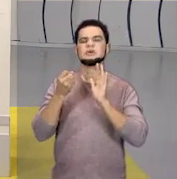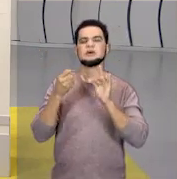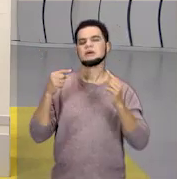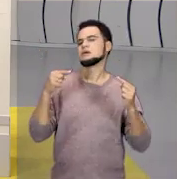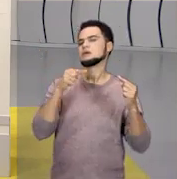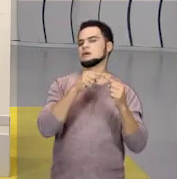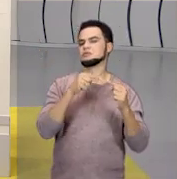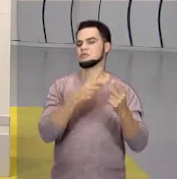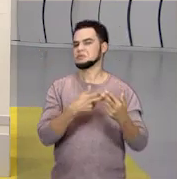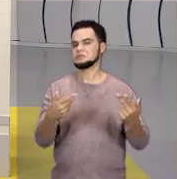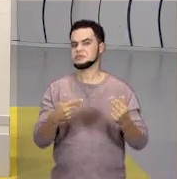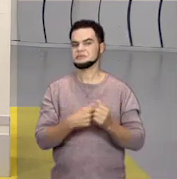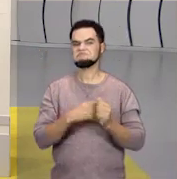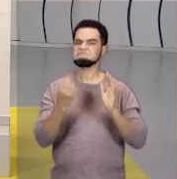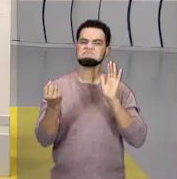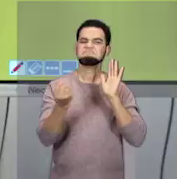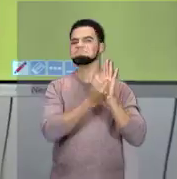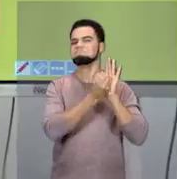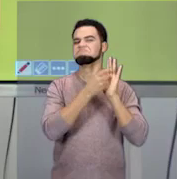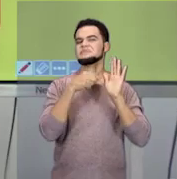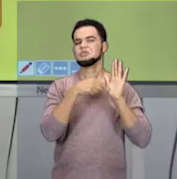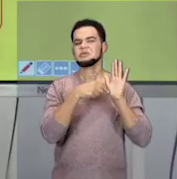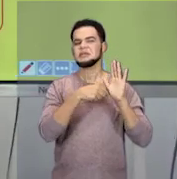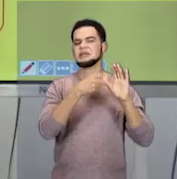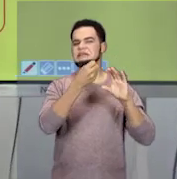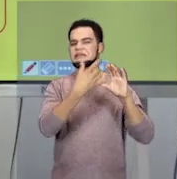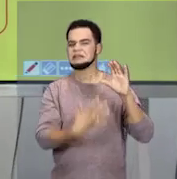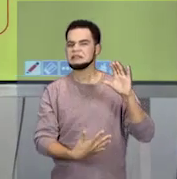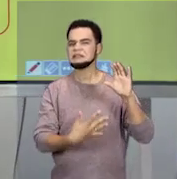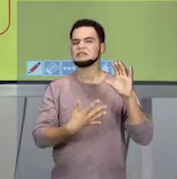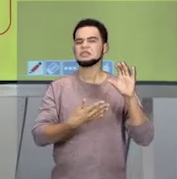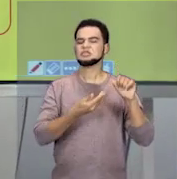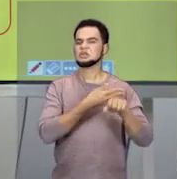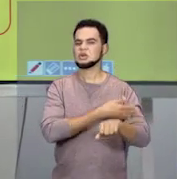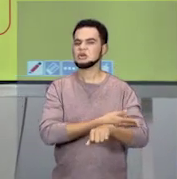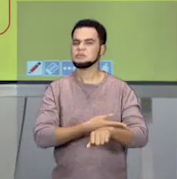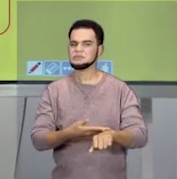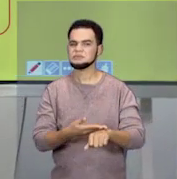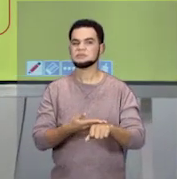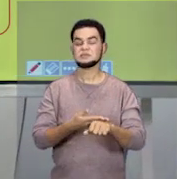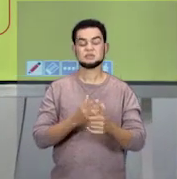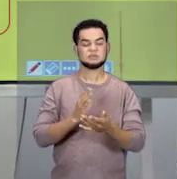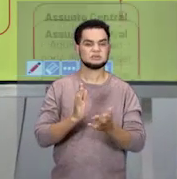as características, o comportamento associado a determinado grupo.